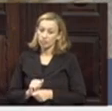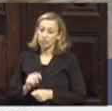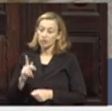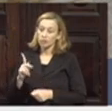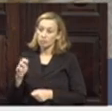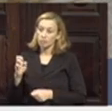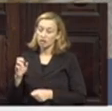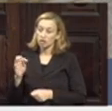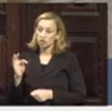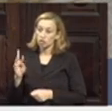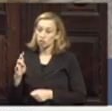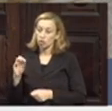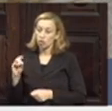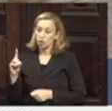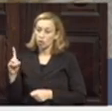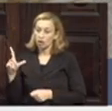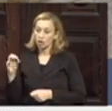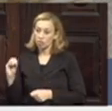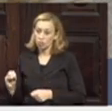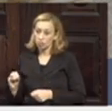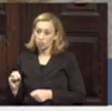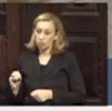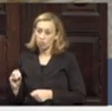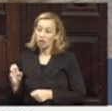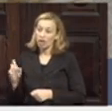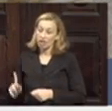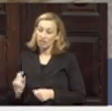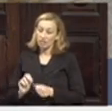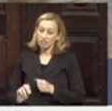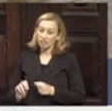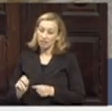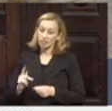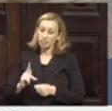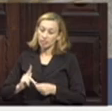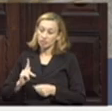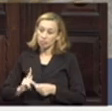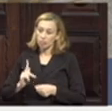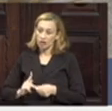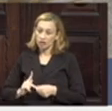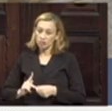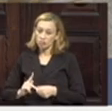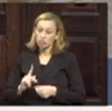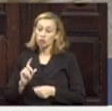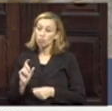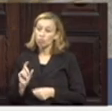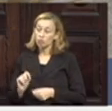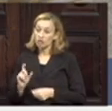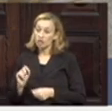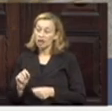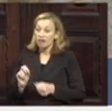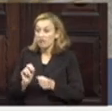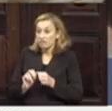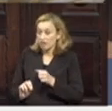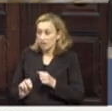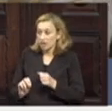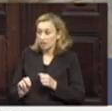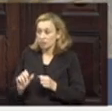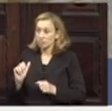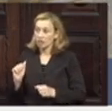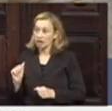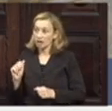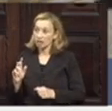na obra. Senhor presidente, o asfalto é produzido nas refinarias